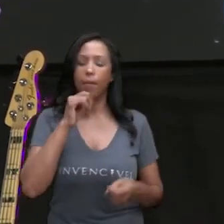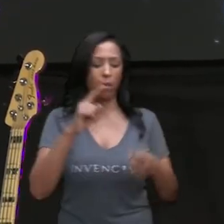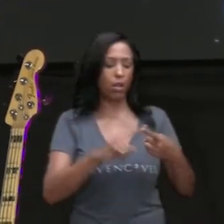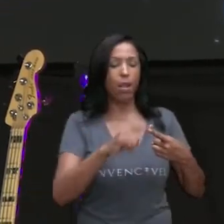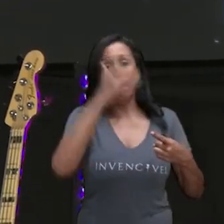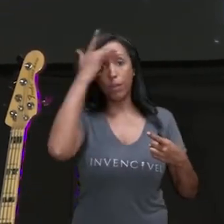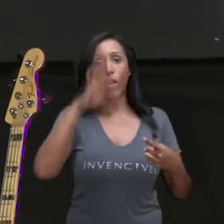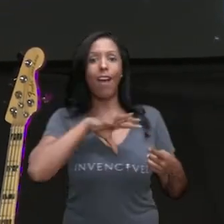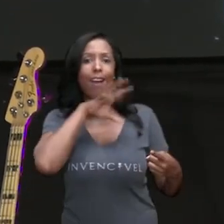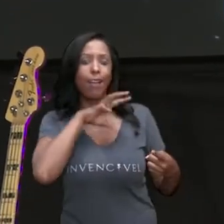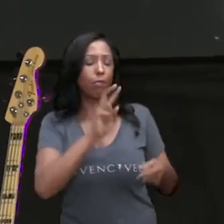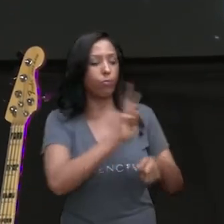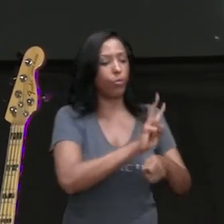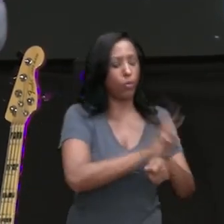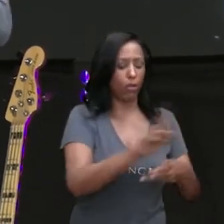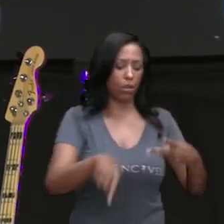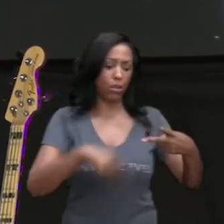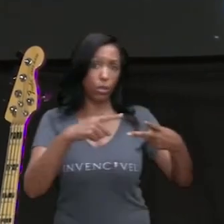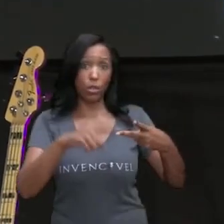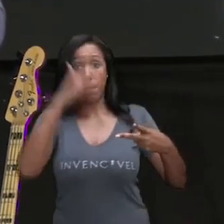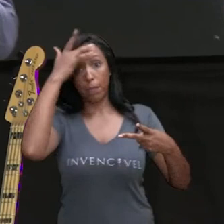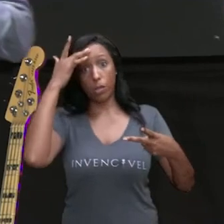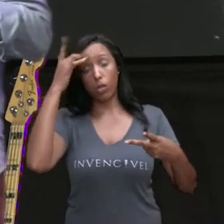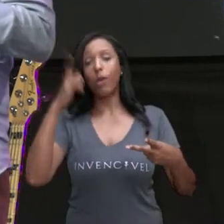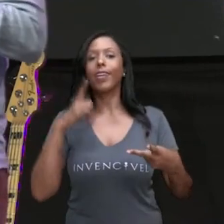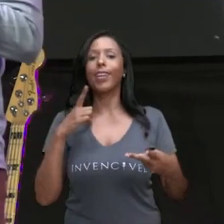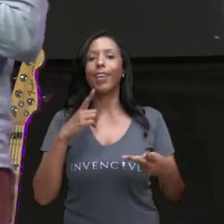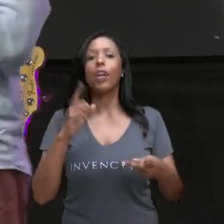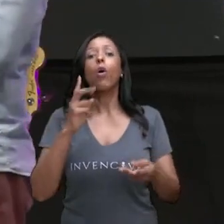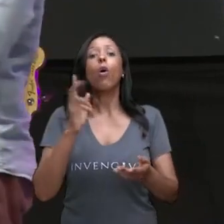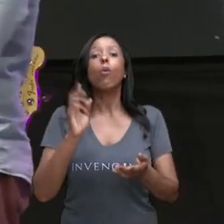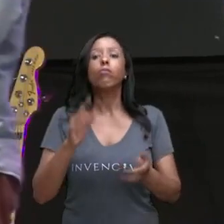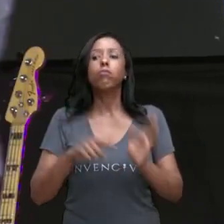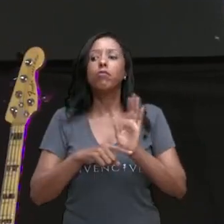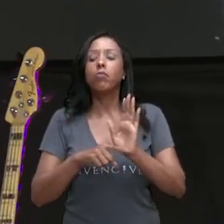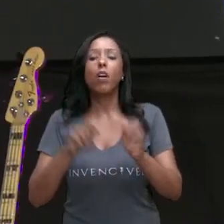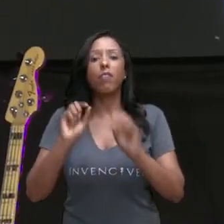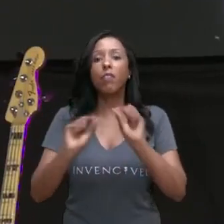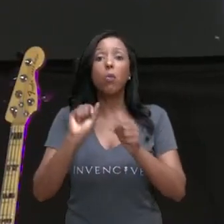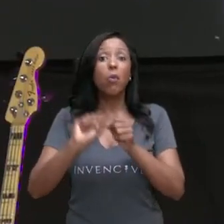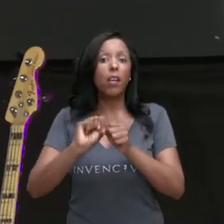publicano da receita, tinha filósofo, tinha